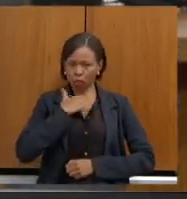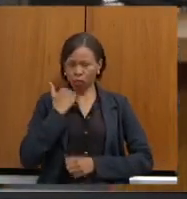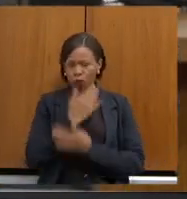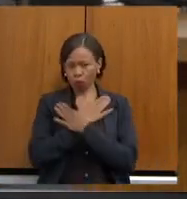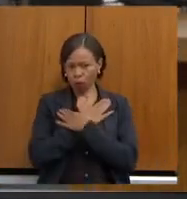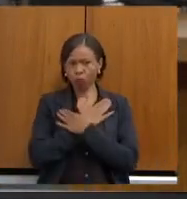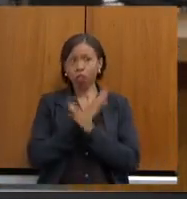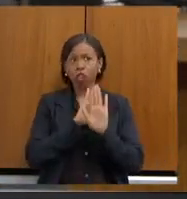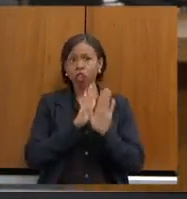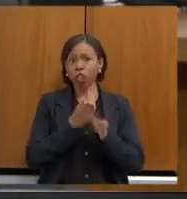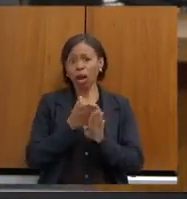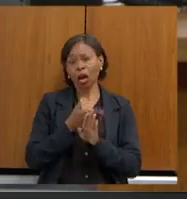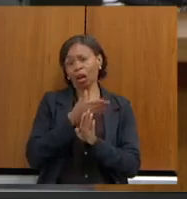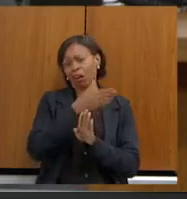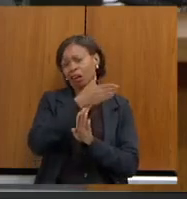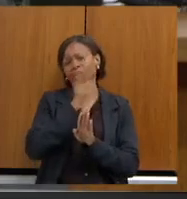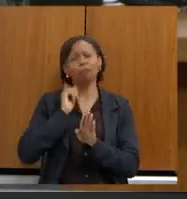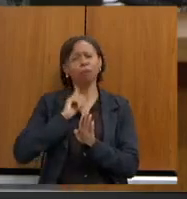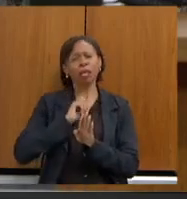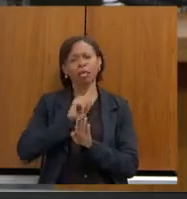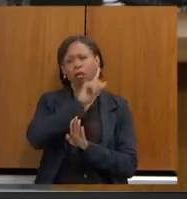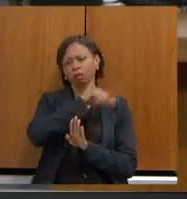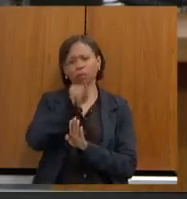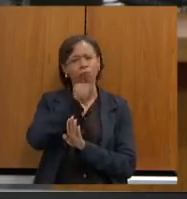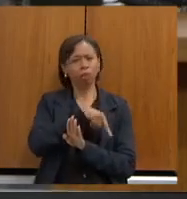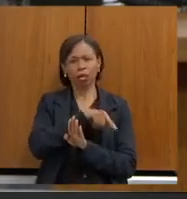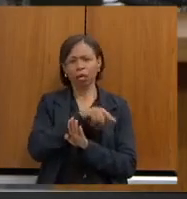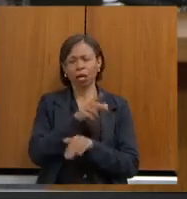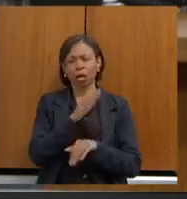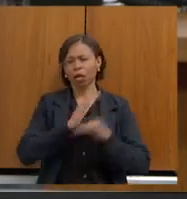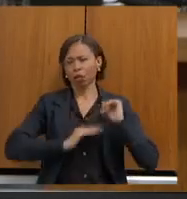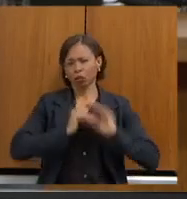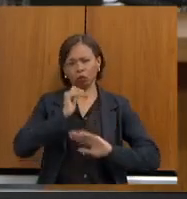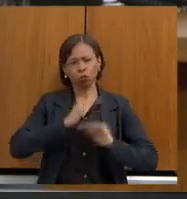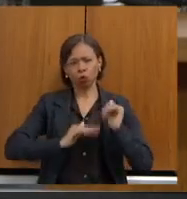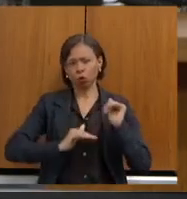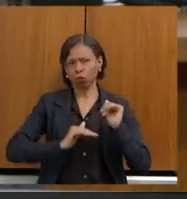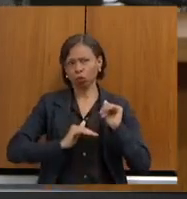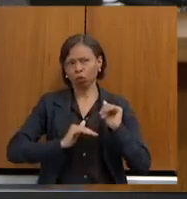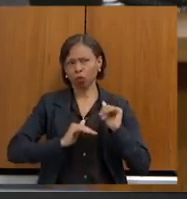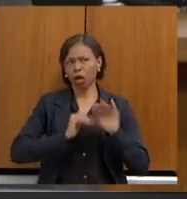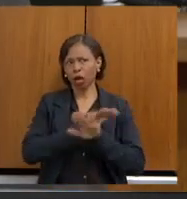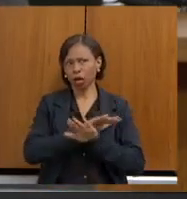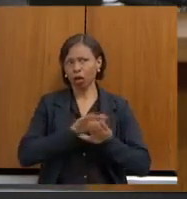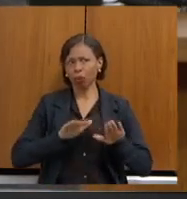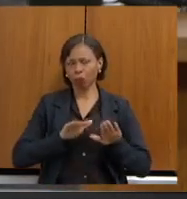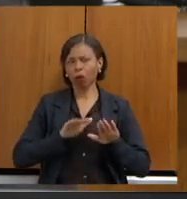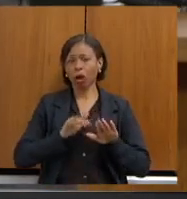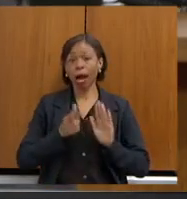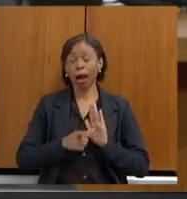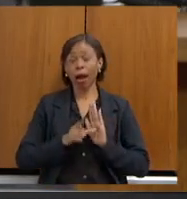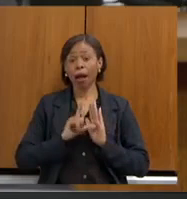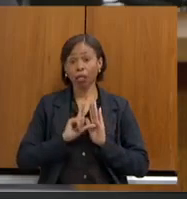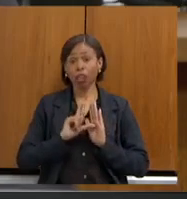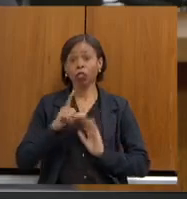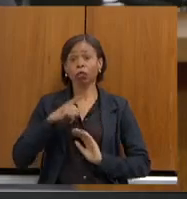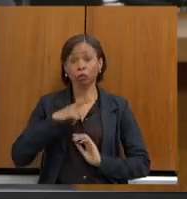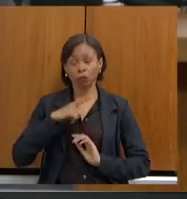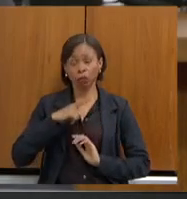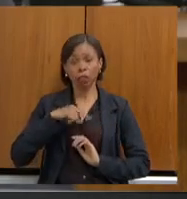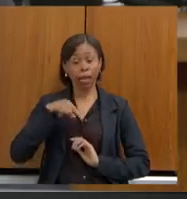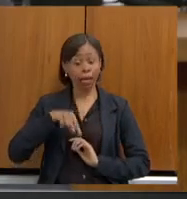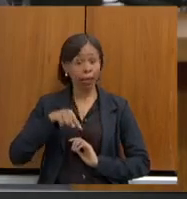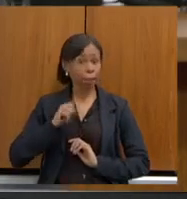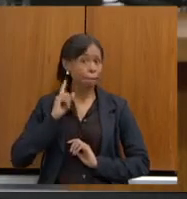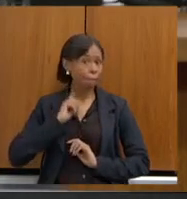Aqui Minas Gerais há bastante tempo quando ela Foi extinta nós tínhamos em todo o estado de Minas Gerais